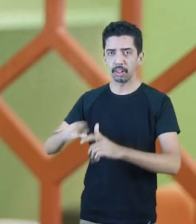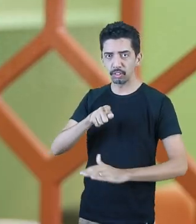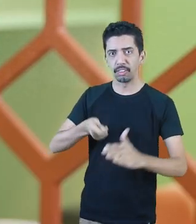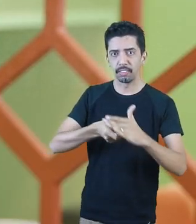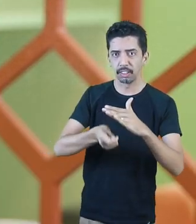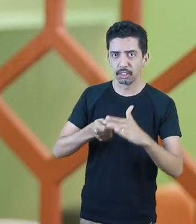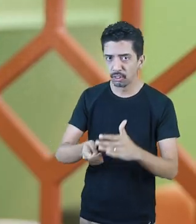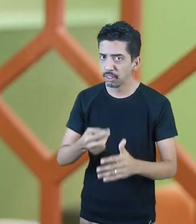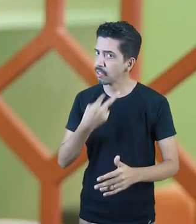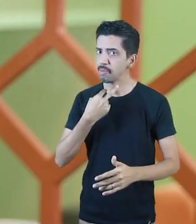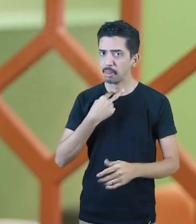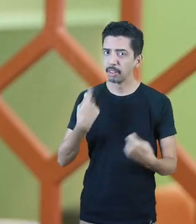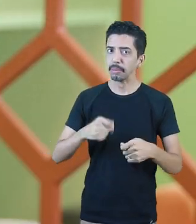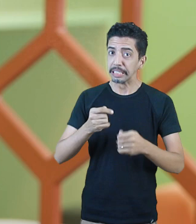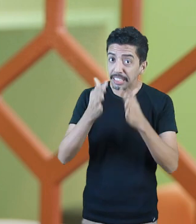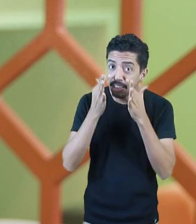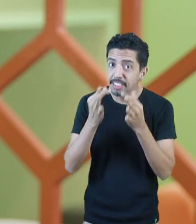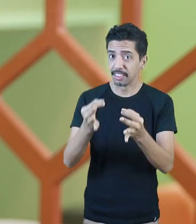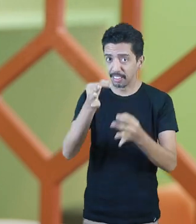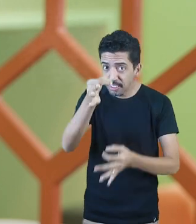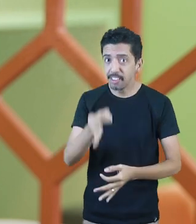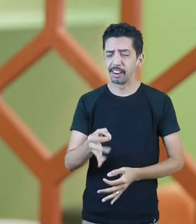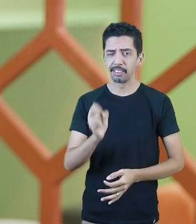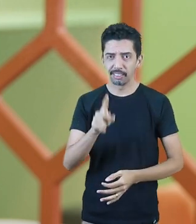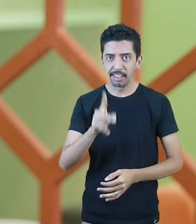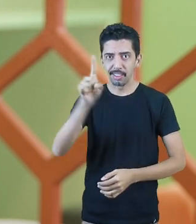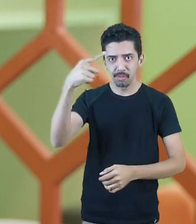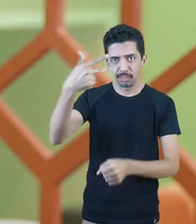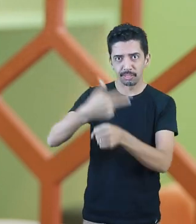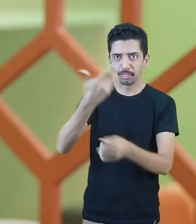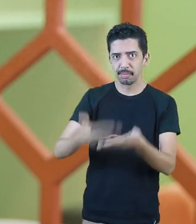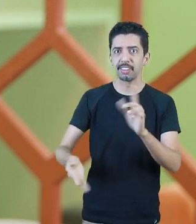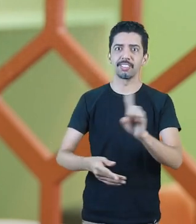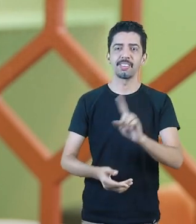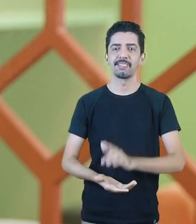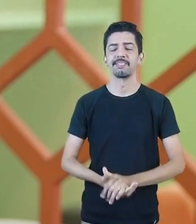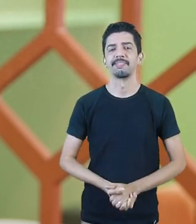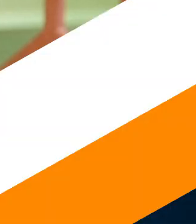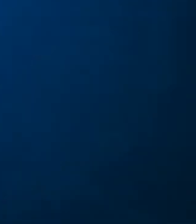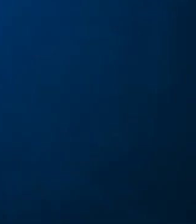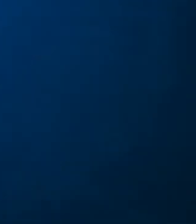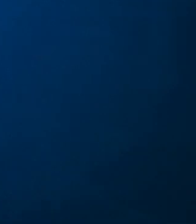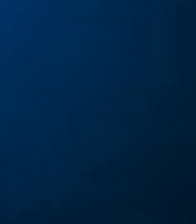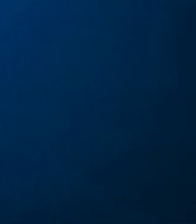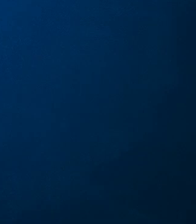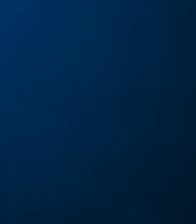problemas chegando aí e não perca o próximo vídeo, você vai saber qual é.